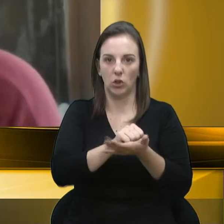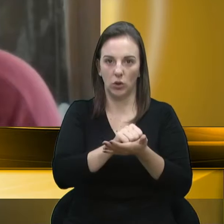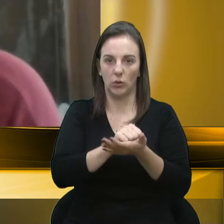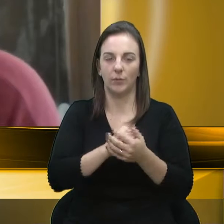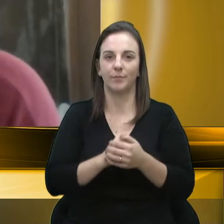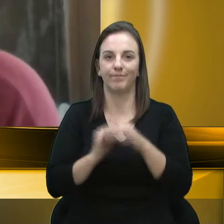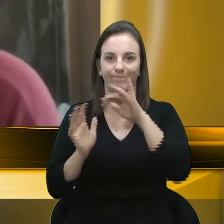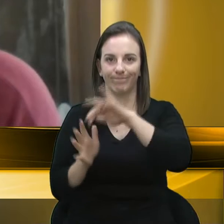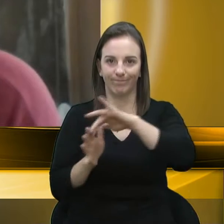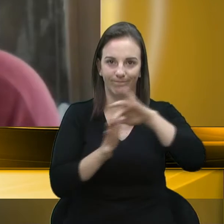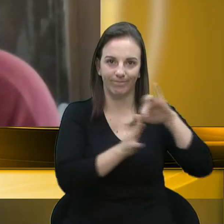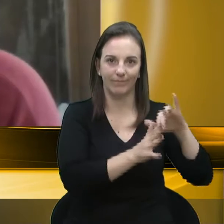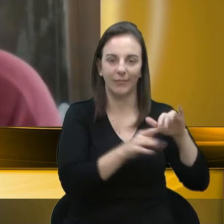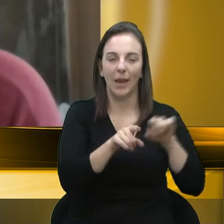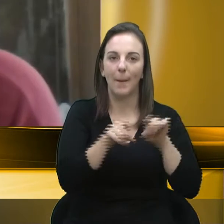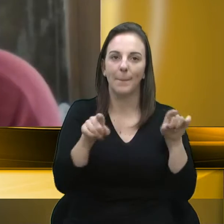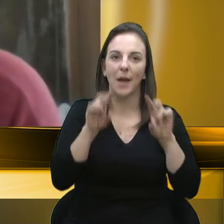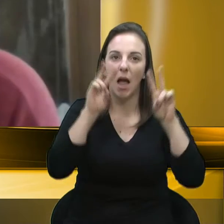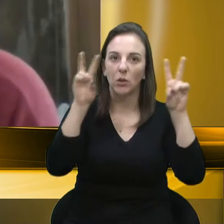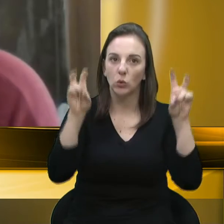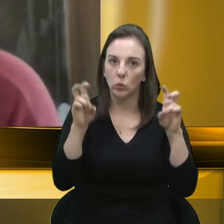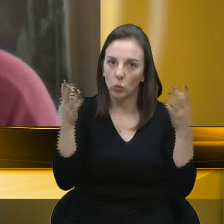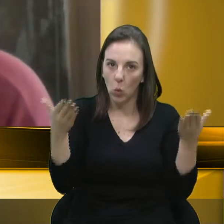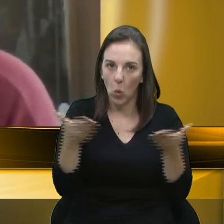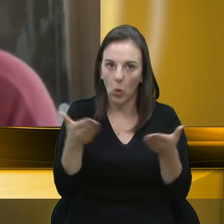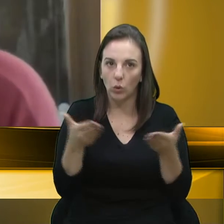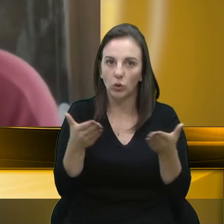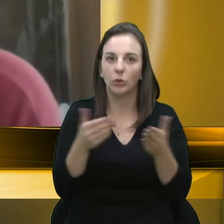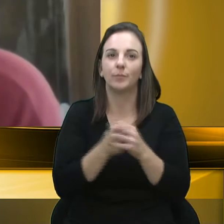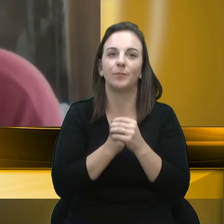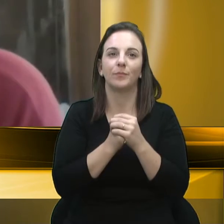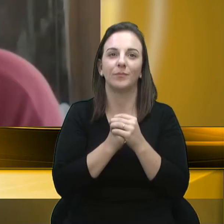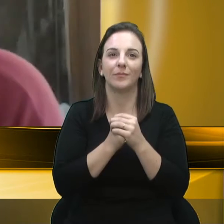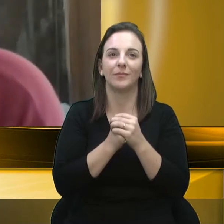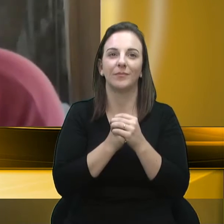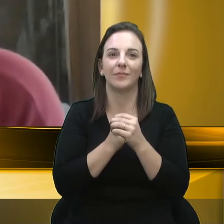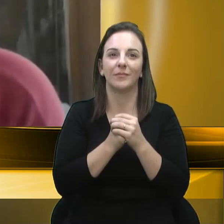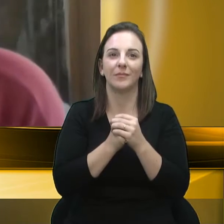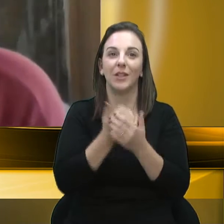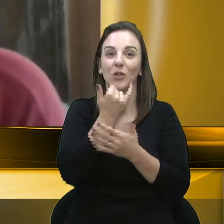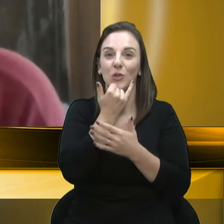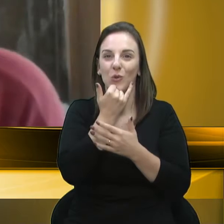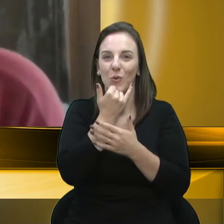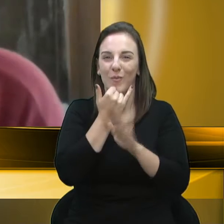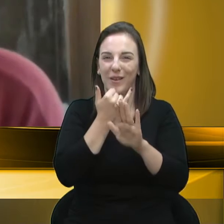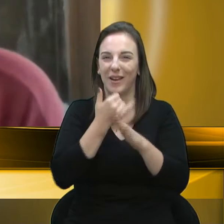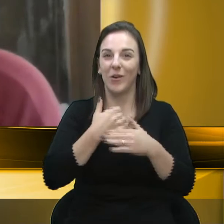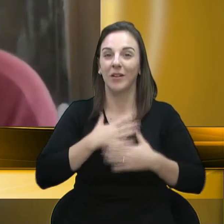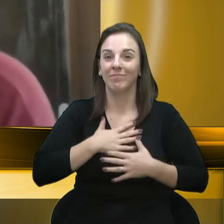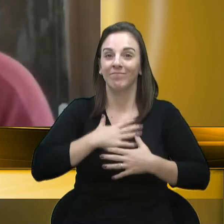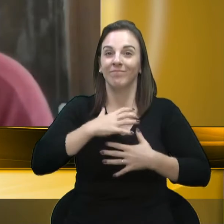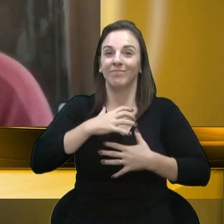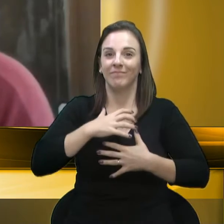queria abordar, então, hoje, ele trata... Eu estou um pouco ainda sem fôlego porque eu subi correndo, né?